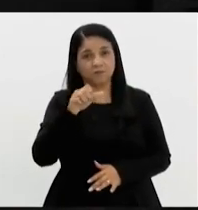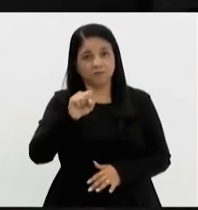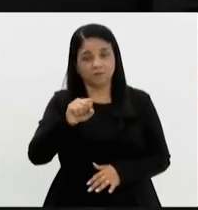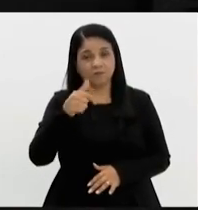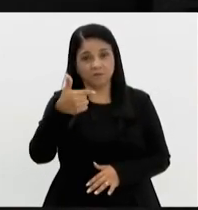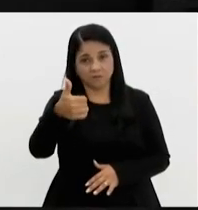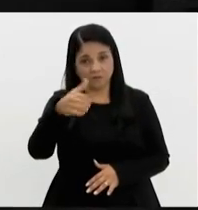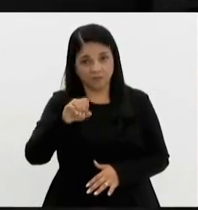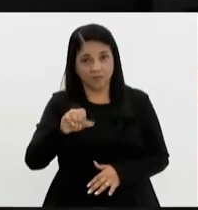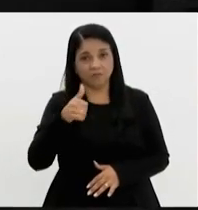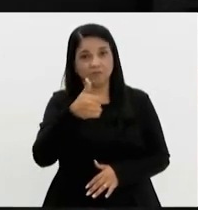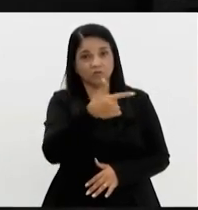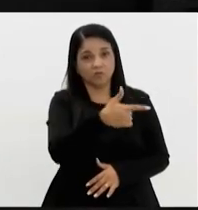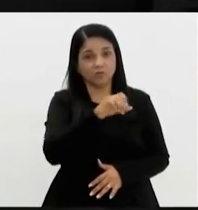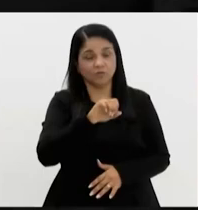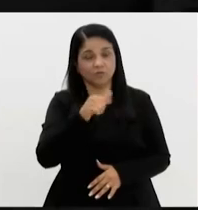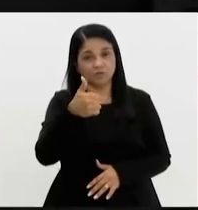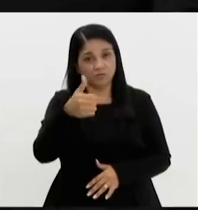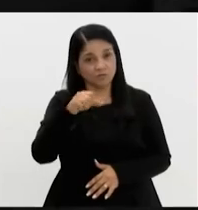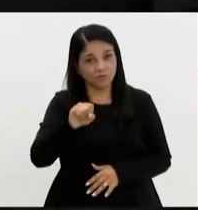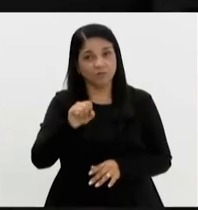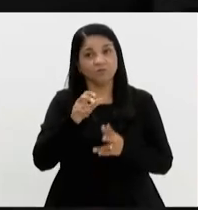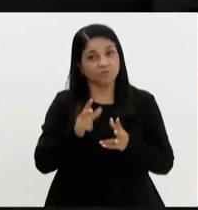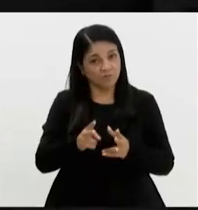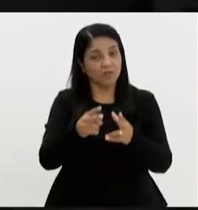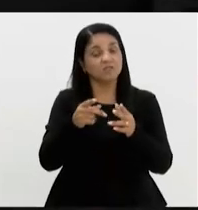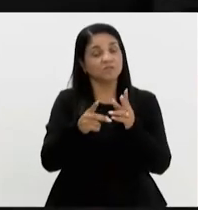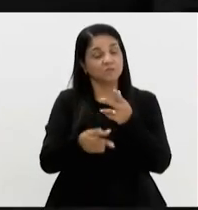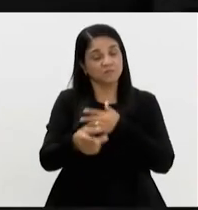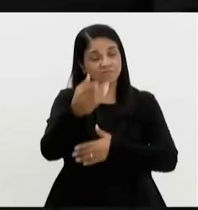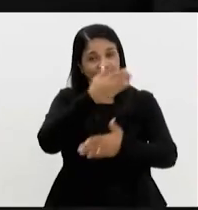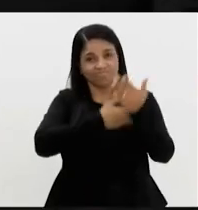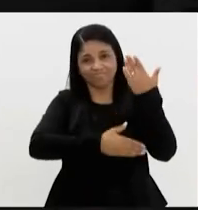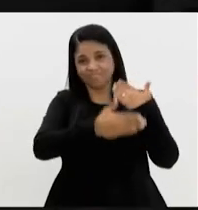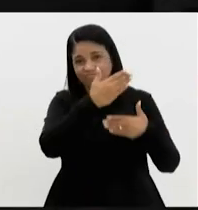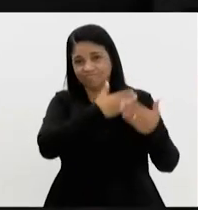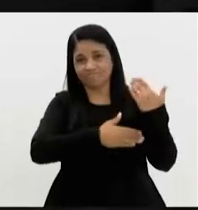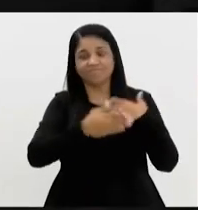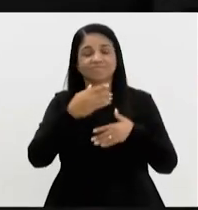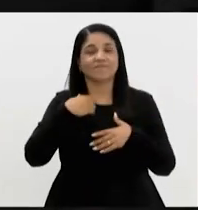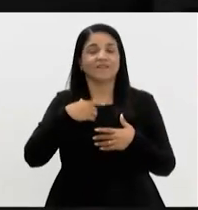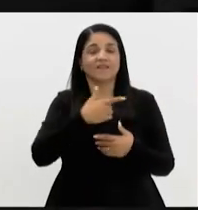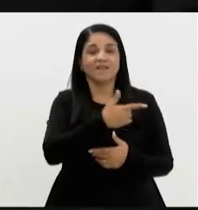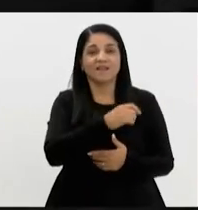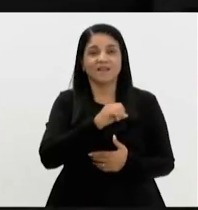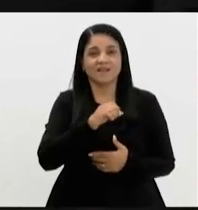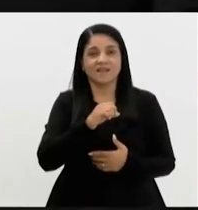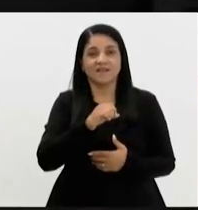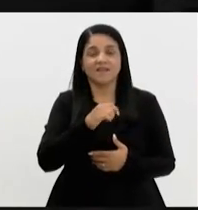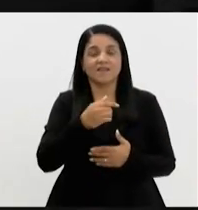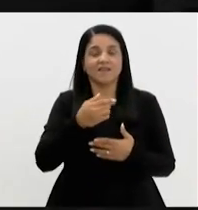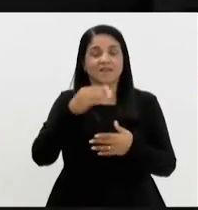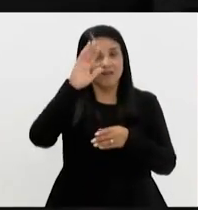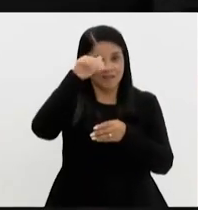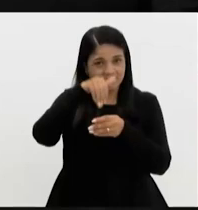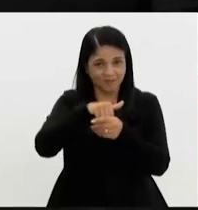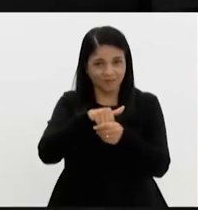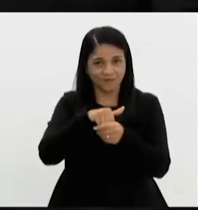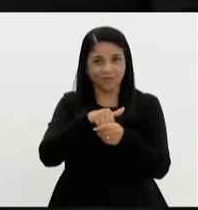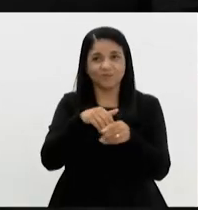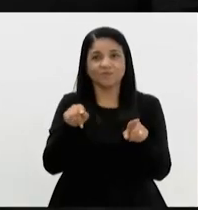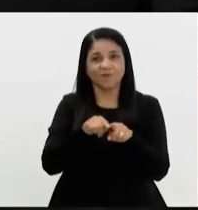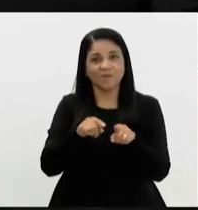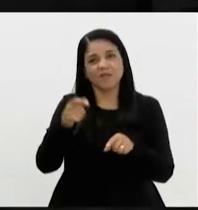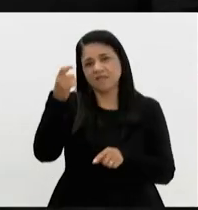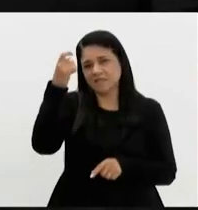o mesmo modos operante das resoluções da eleição passada ministra Dilene Lobo né e de uma certa forma bem